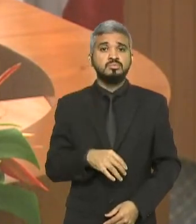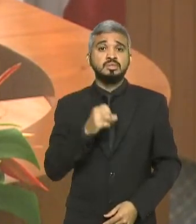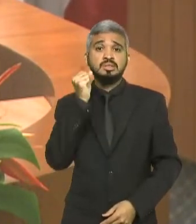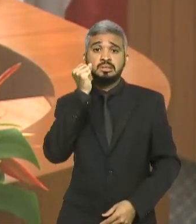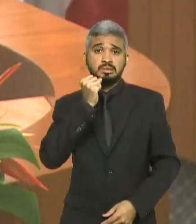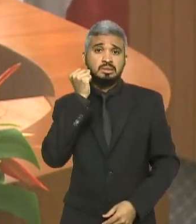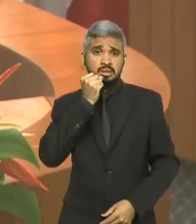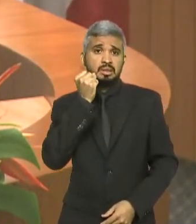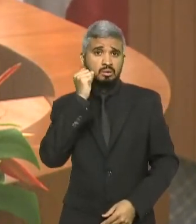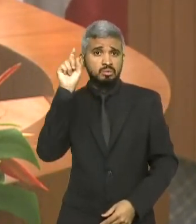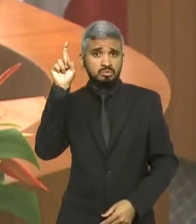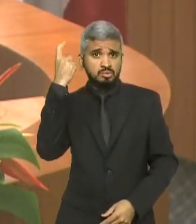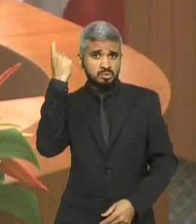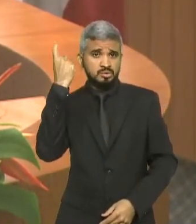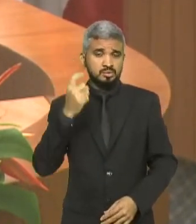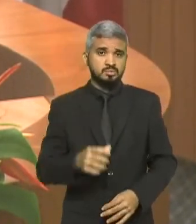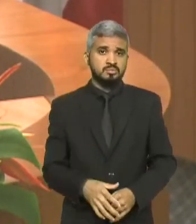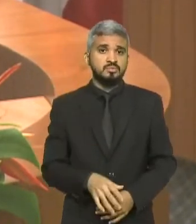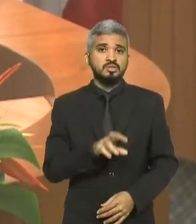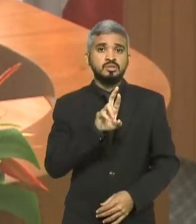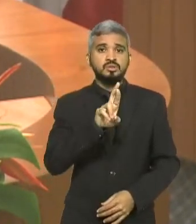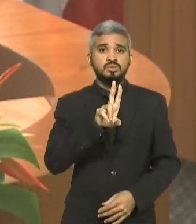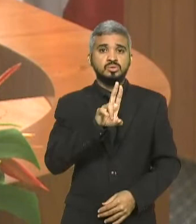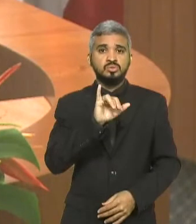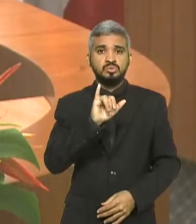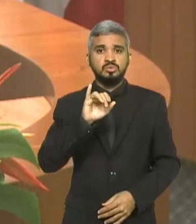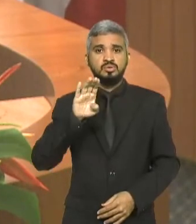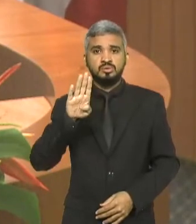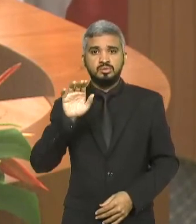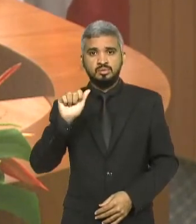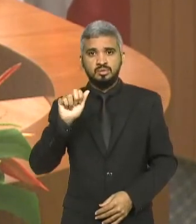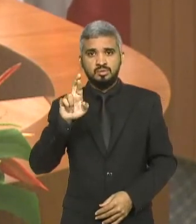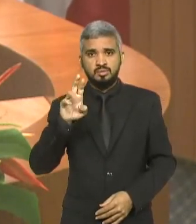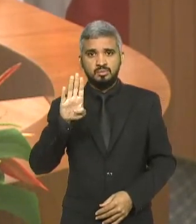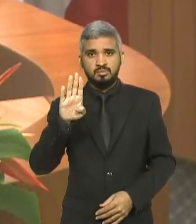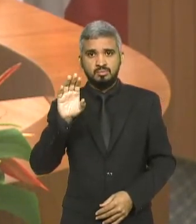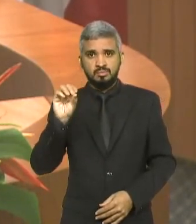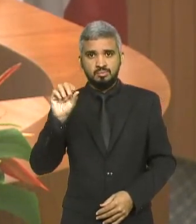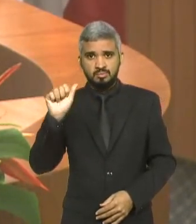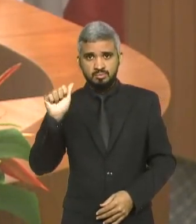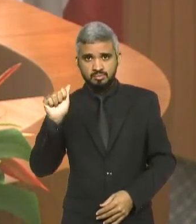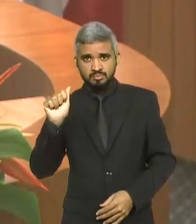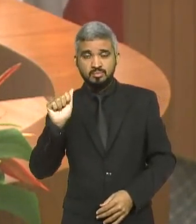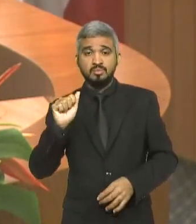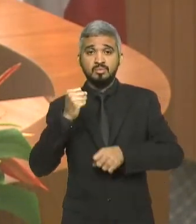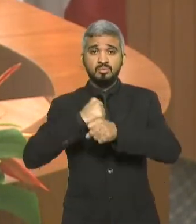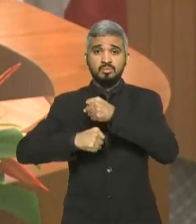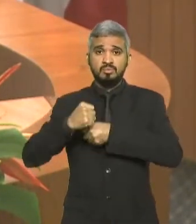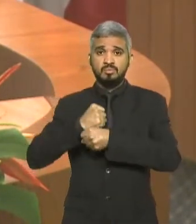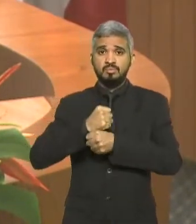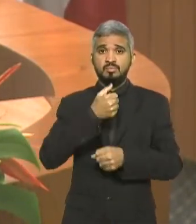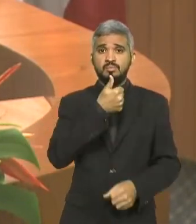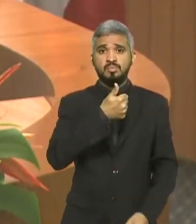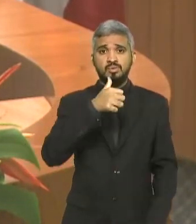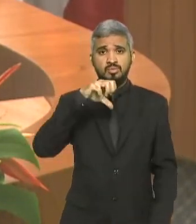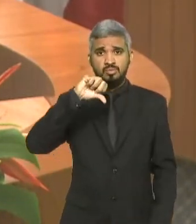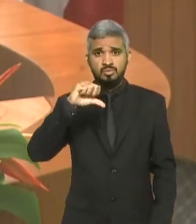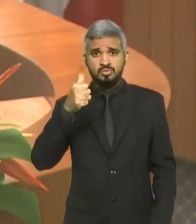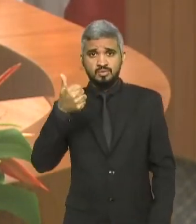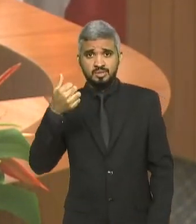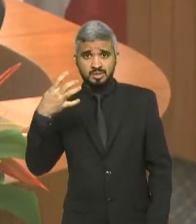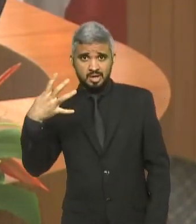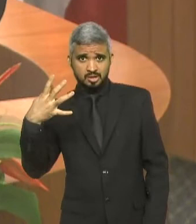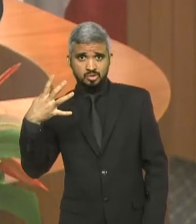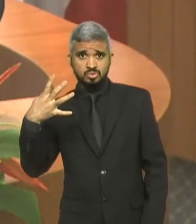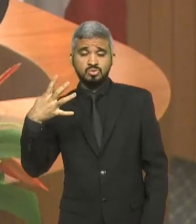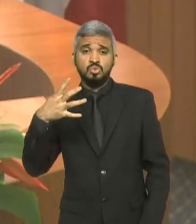República, Rui Barbosa, em 1914, ele disse uma